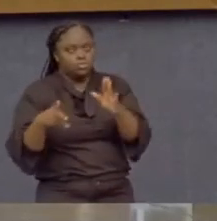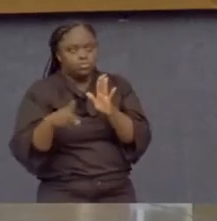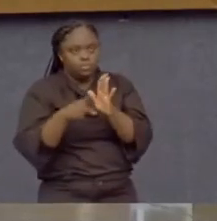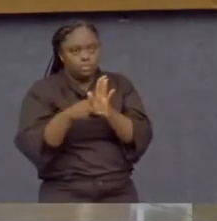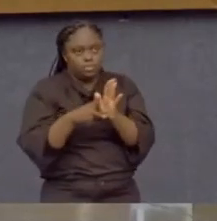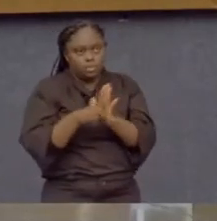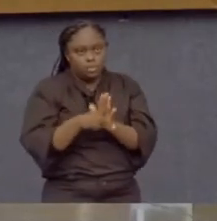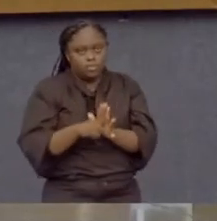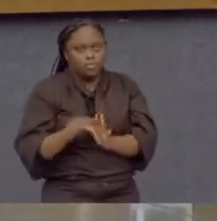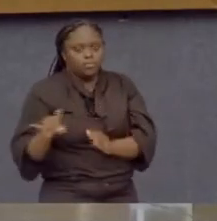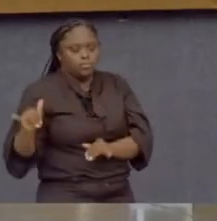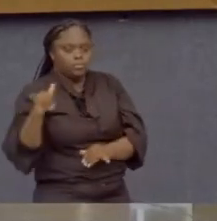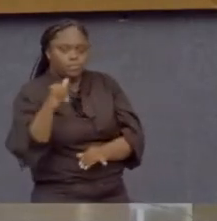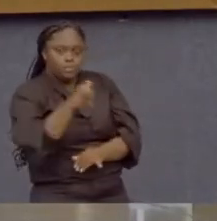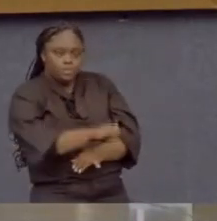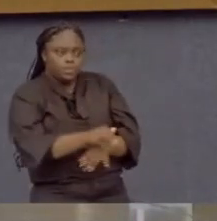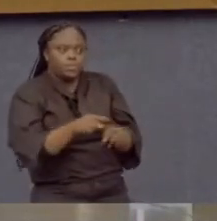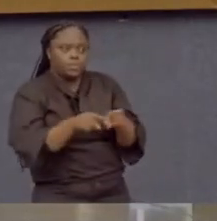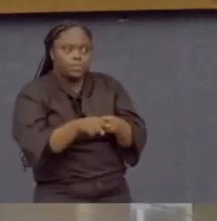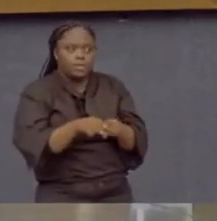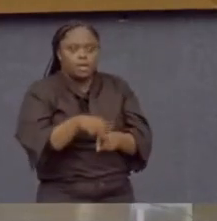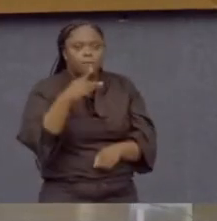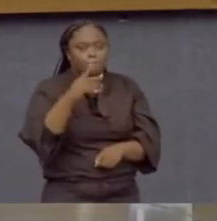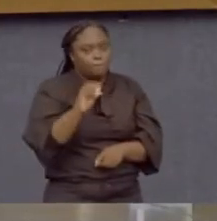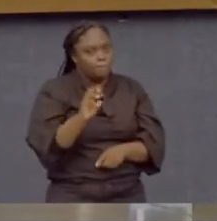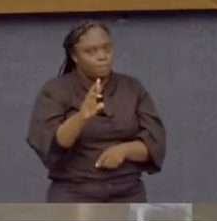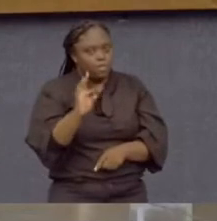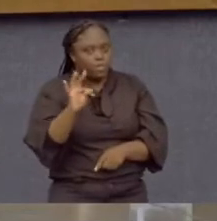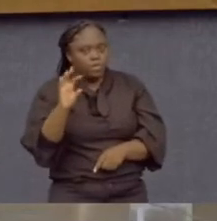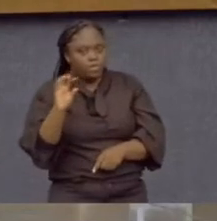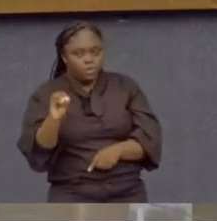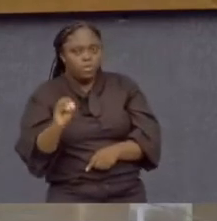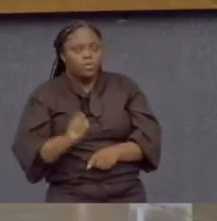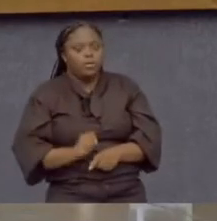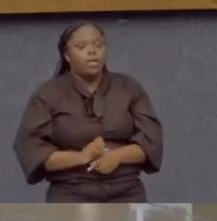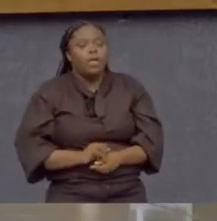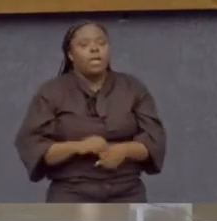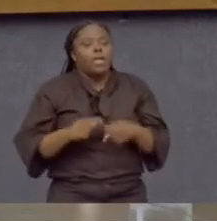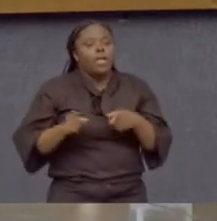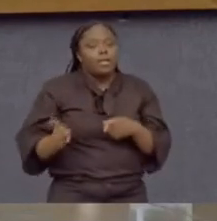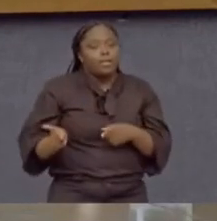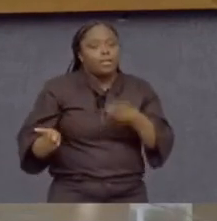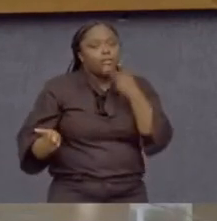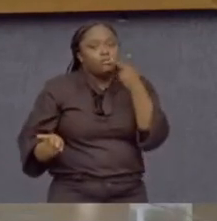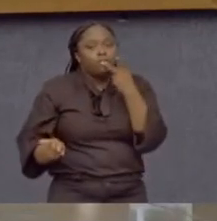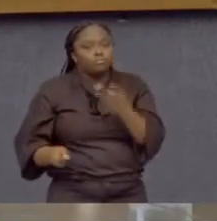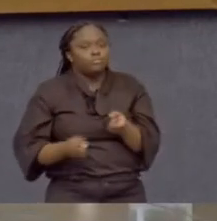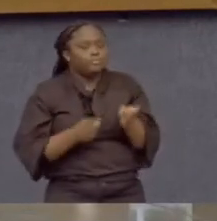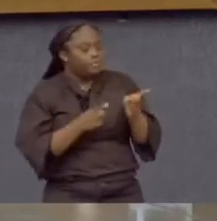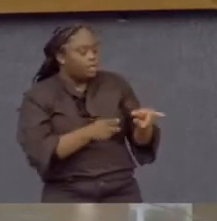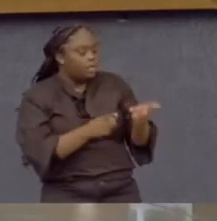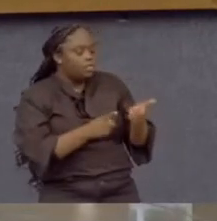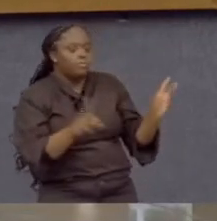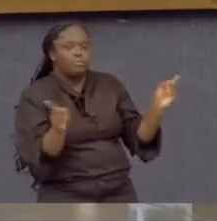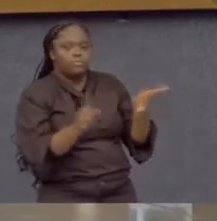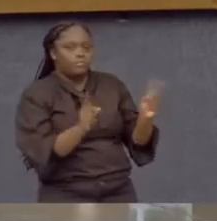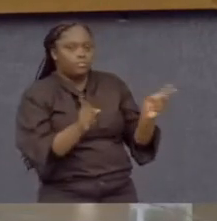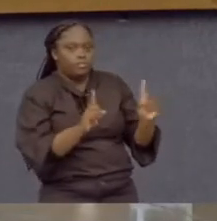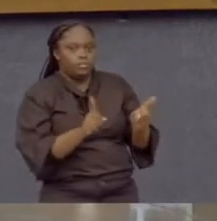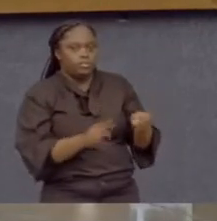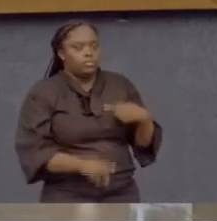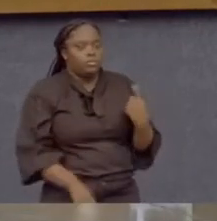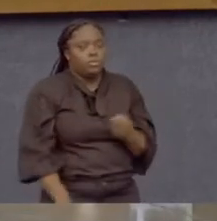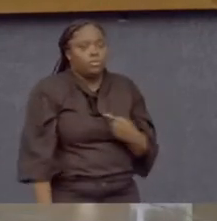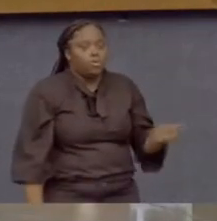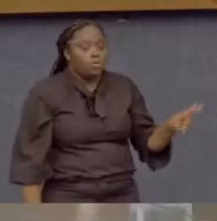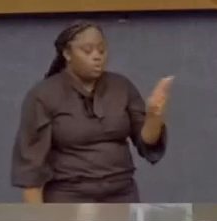era um outro ministro do atual, me disse: nós não vamos vender o terreno, nós vamos